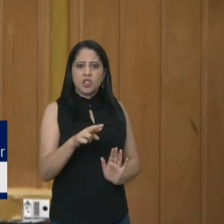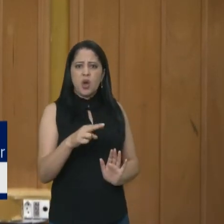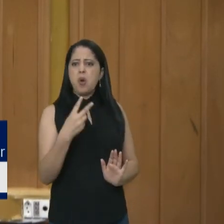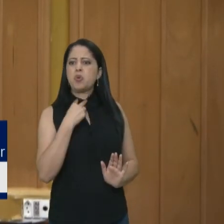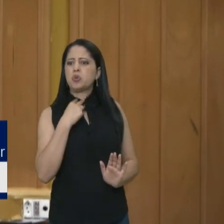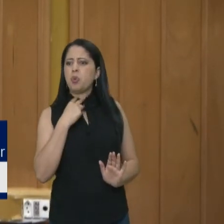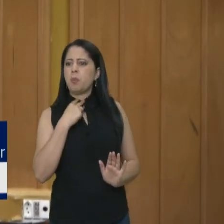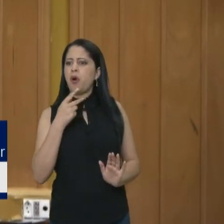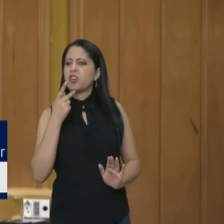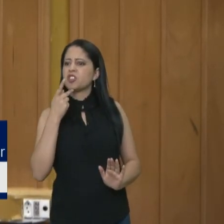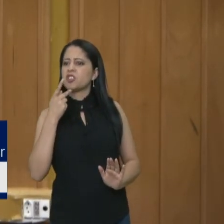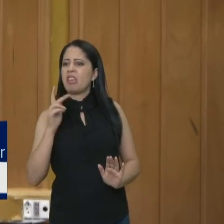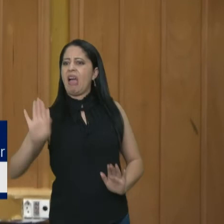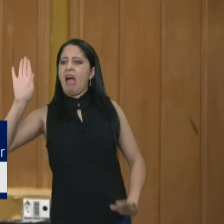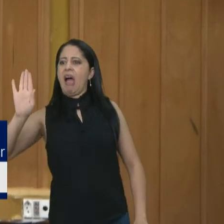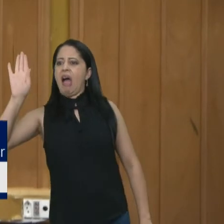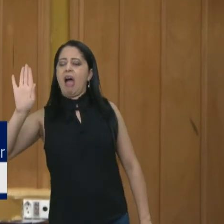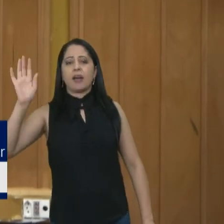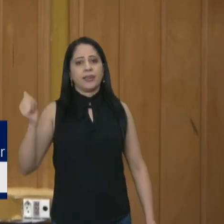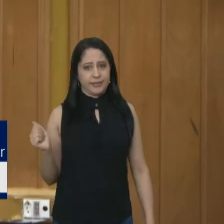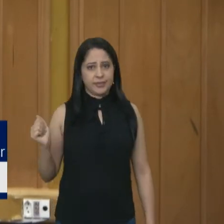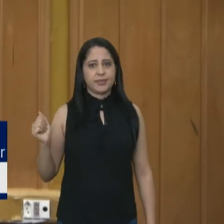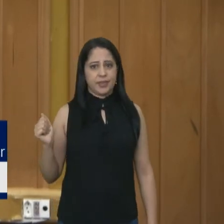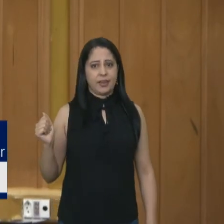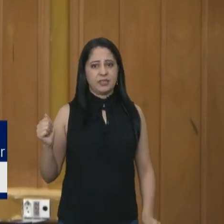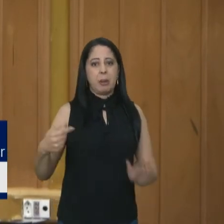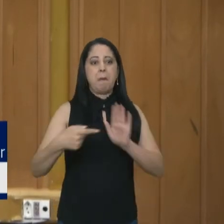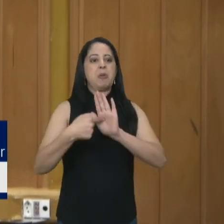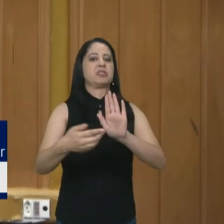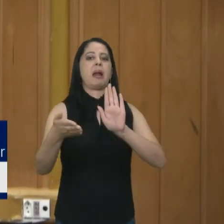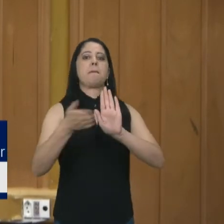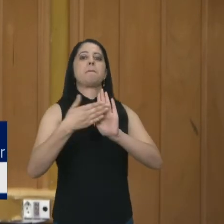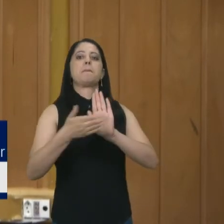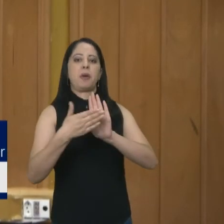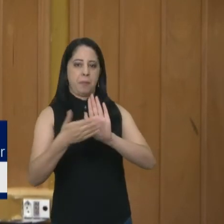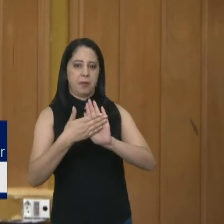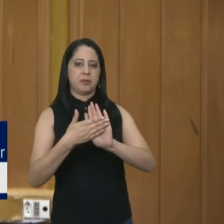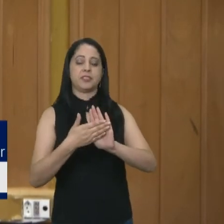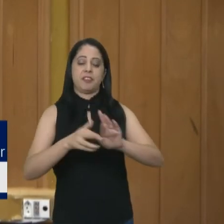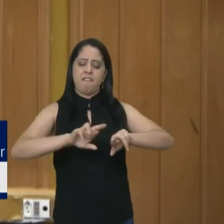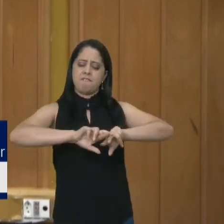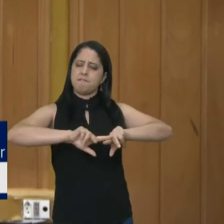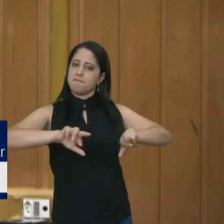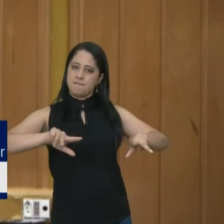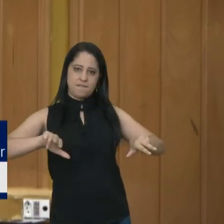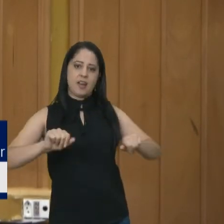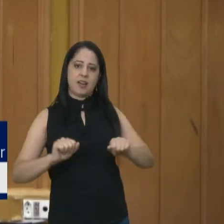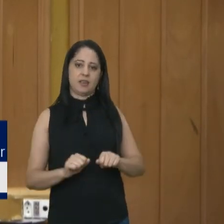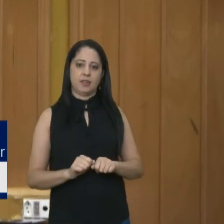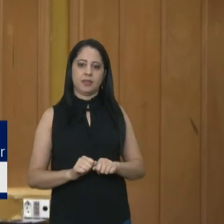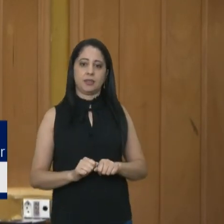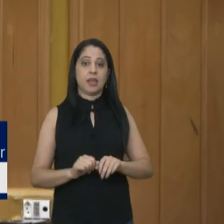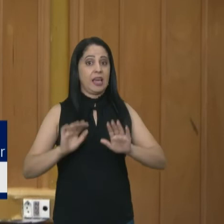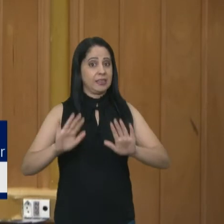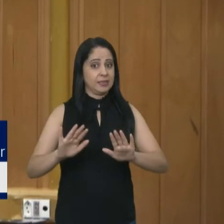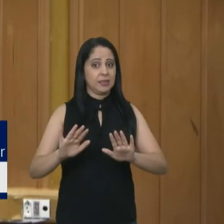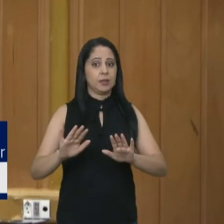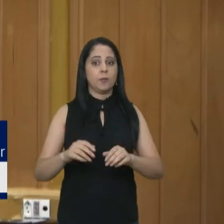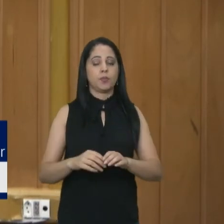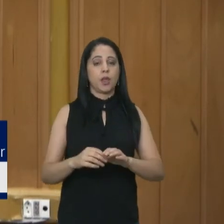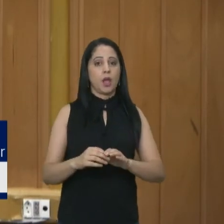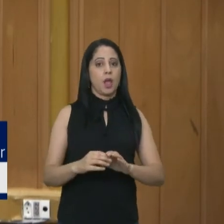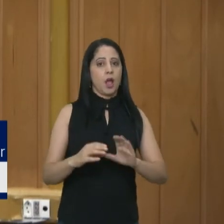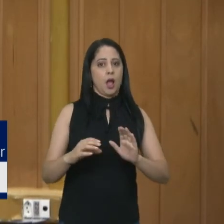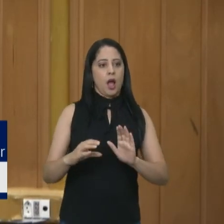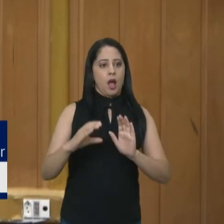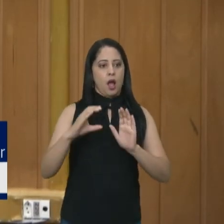usados por candidatos para apresentar suas propostas de campanha e demais assuntos relacionados a eleições. Desse modo, a Conferência Nacional